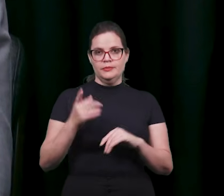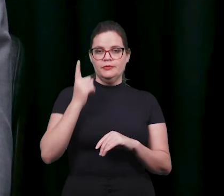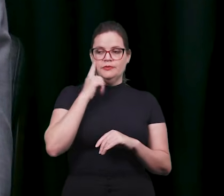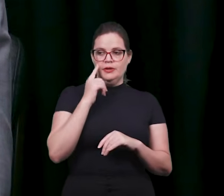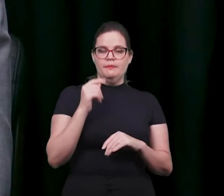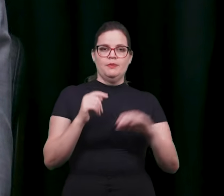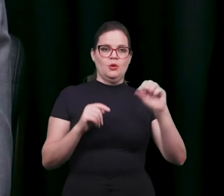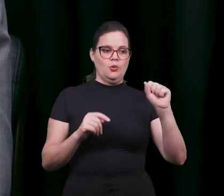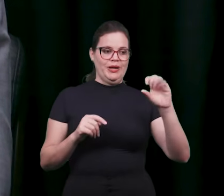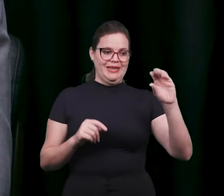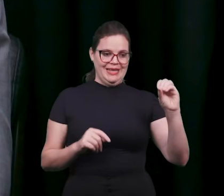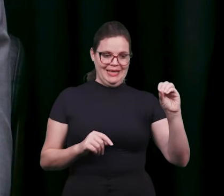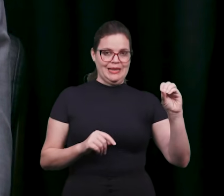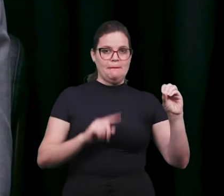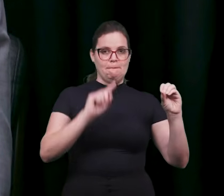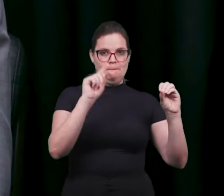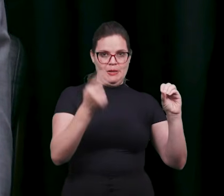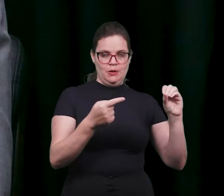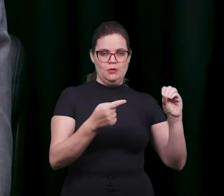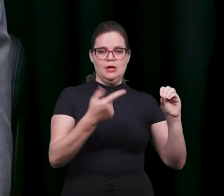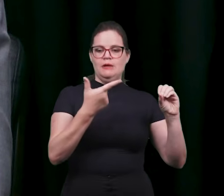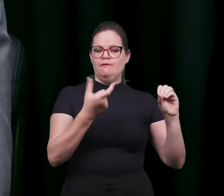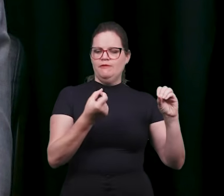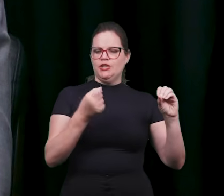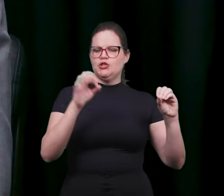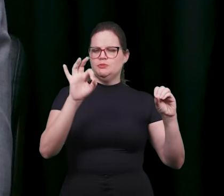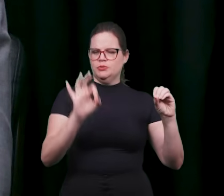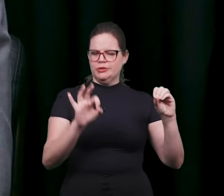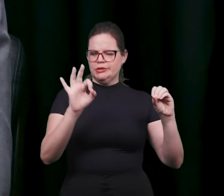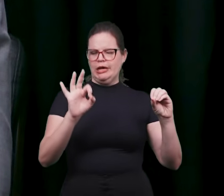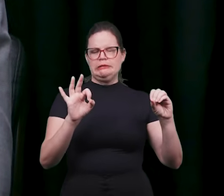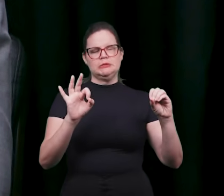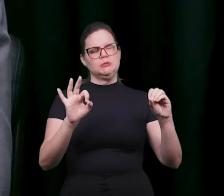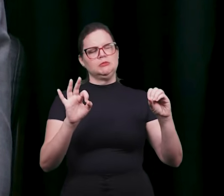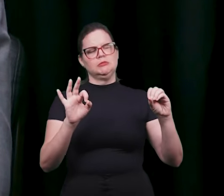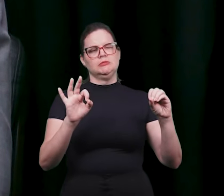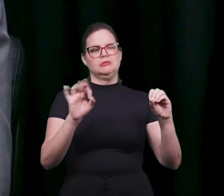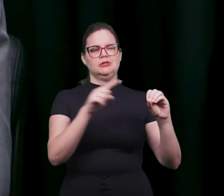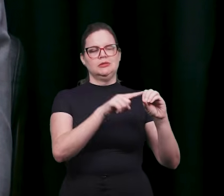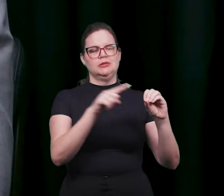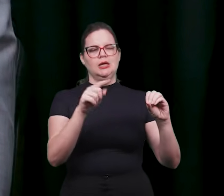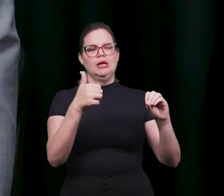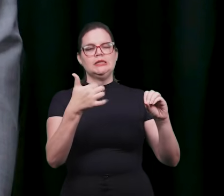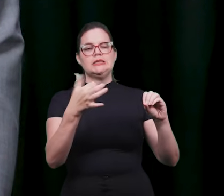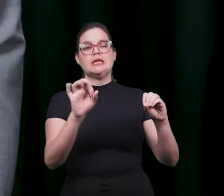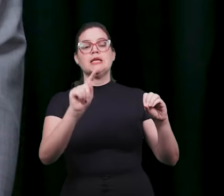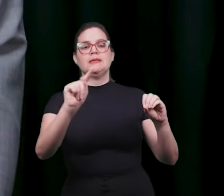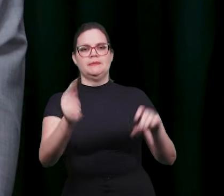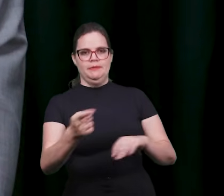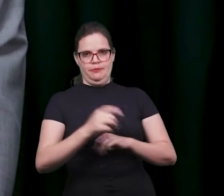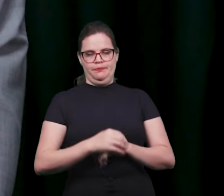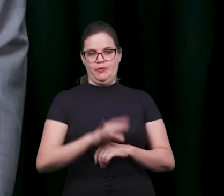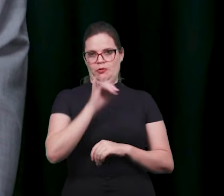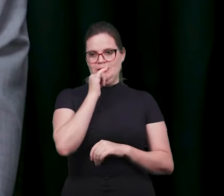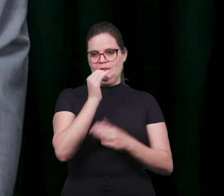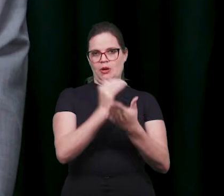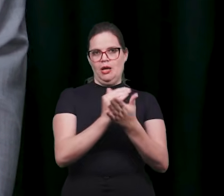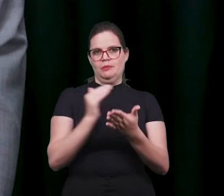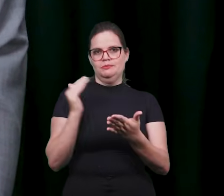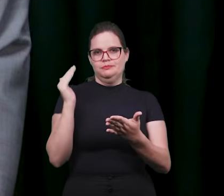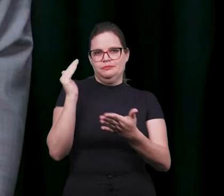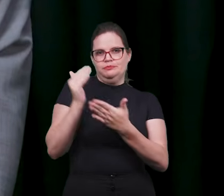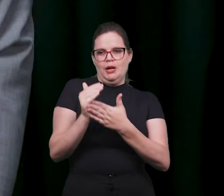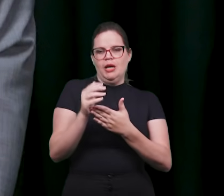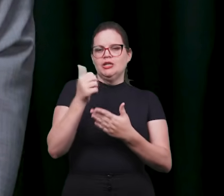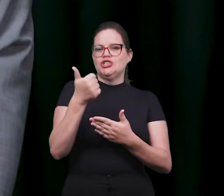aqui, 81 mil, 20%, 16 mil e pouquinho. Então eu tenho ainda um